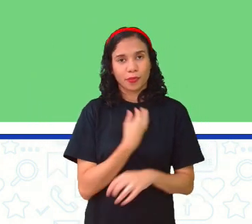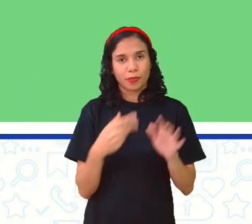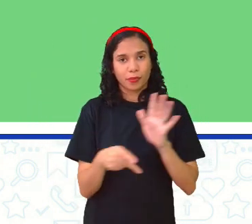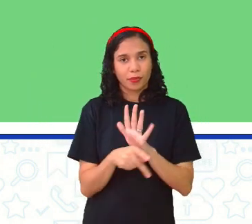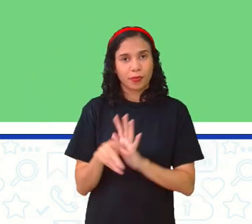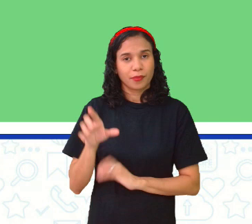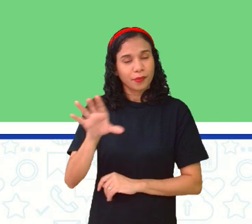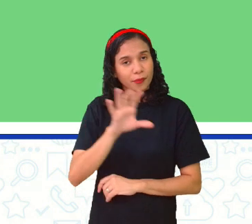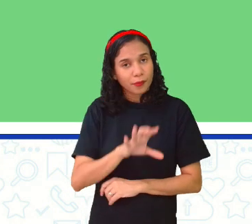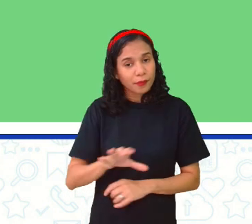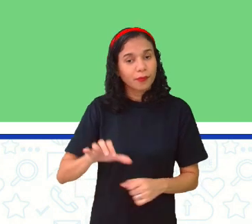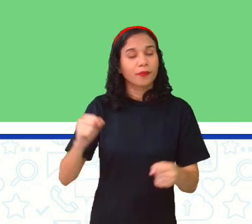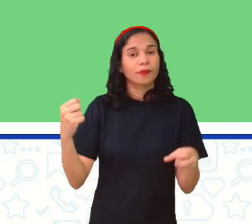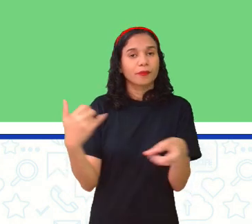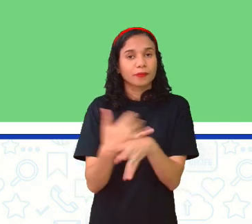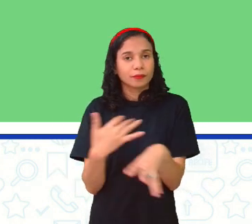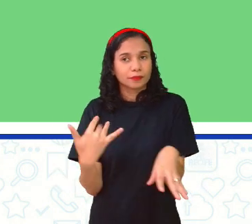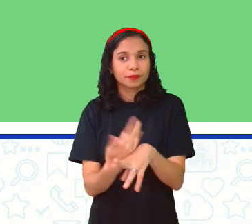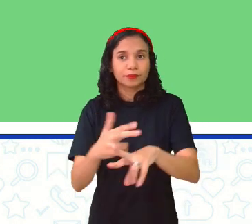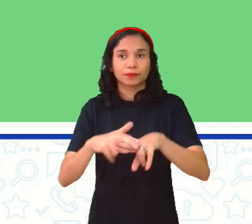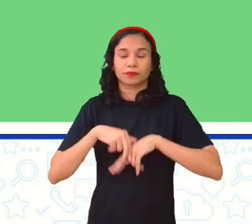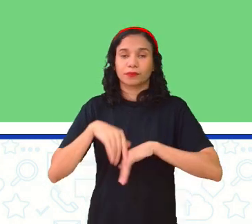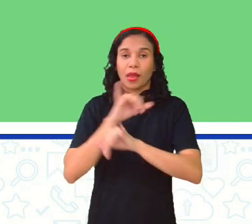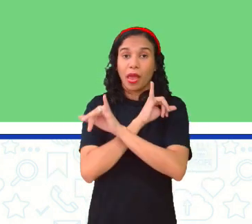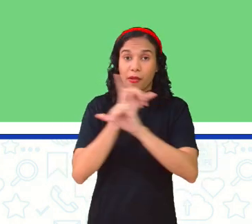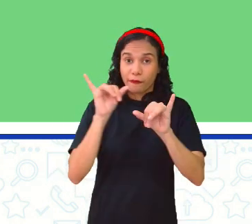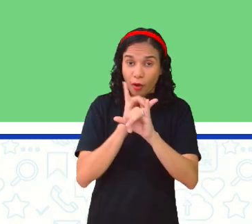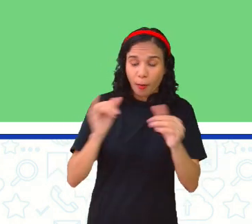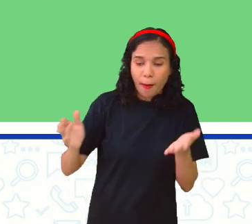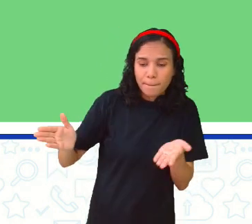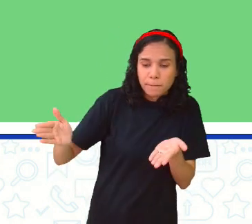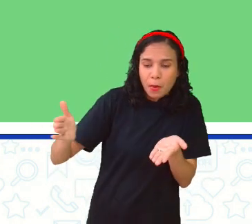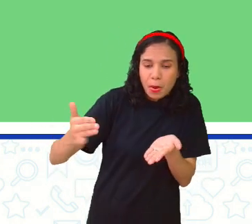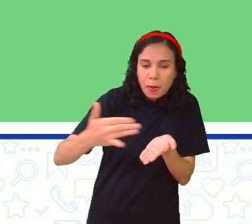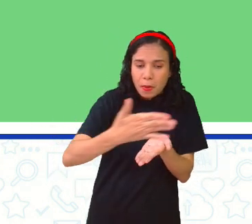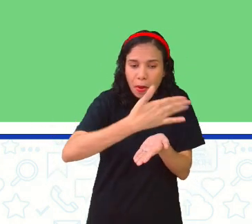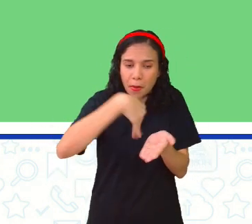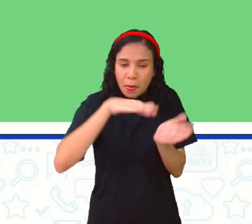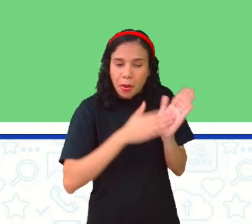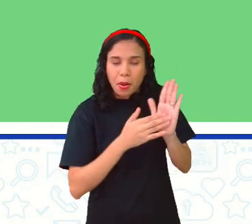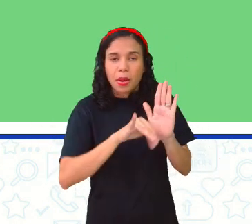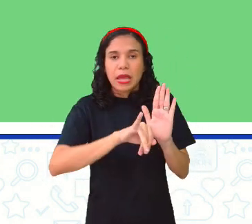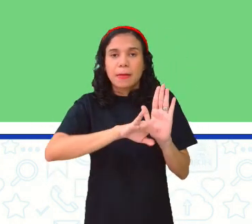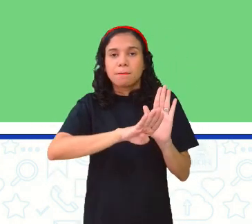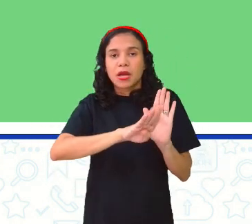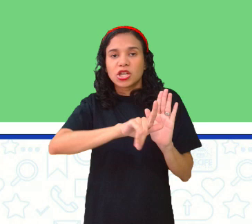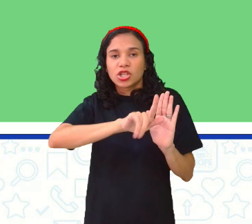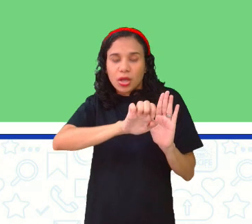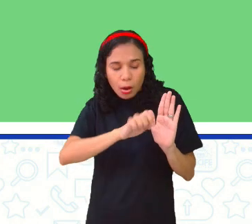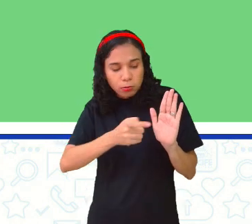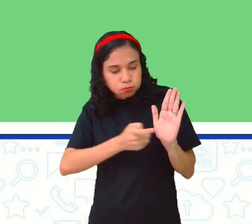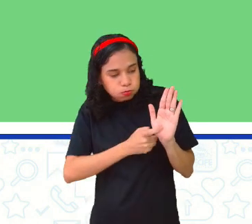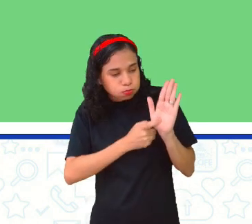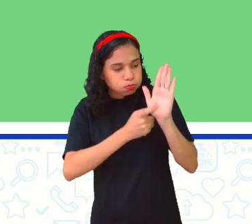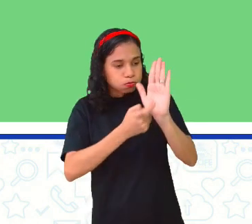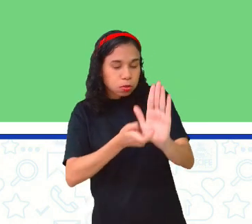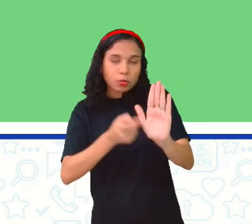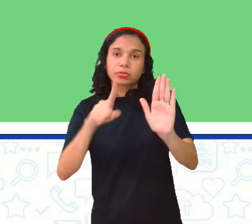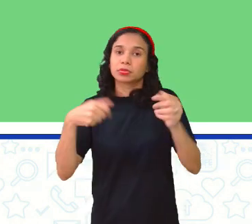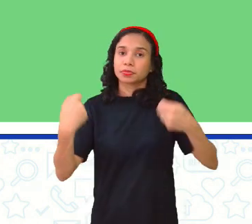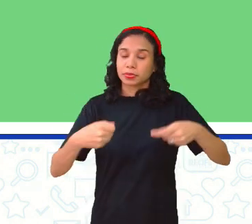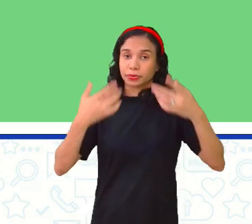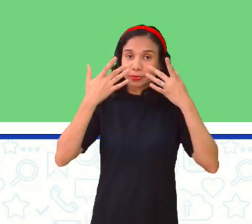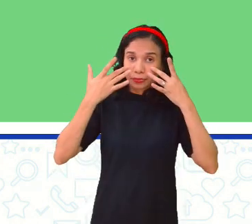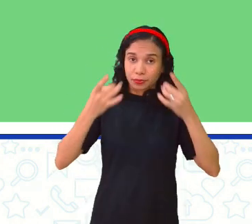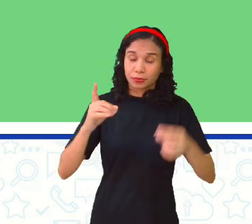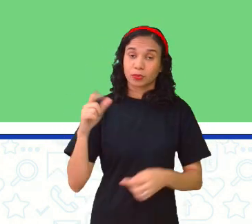centros urbanos. Então, segundo dados do IBGE, essa questão aí é uma questão que requer muito cuidado,